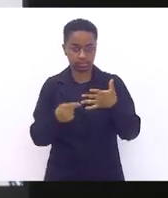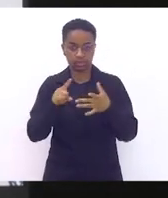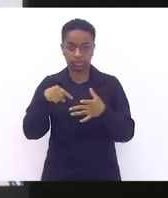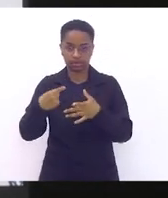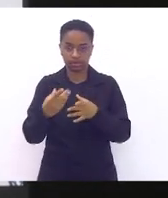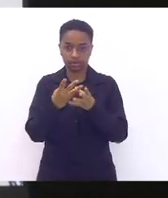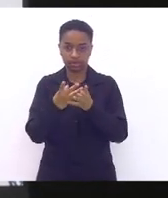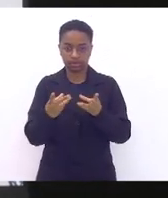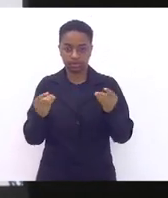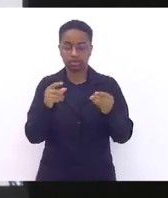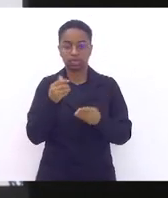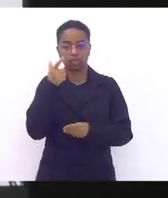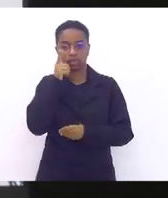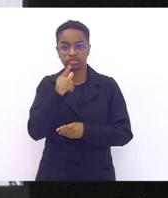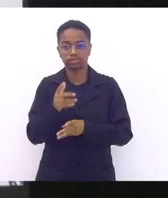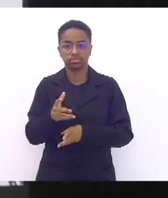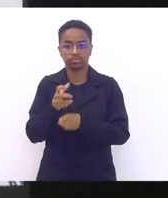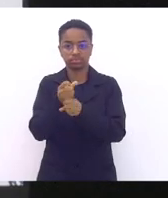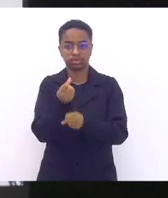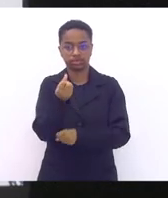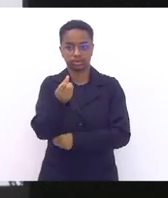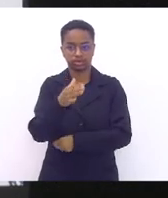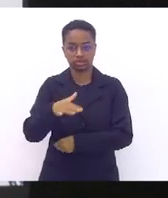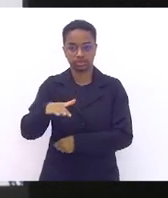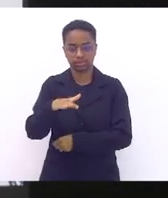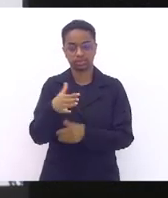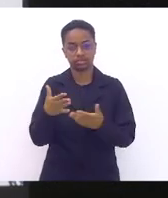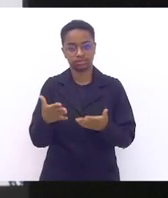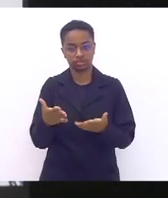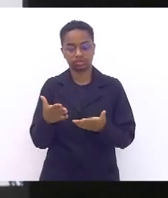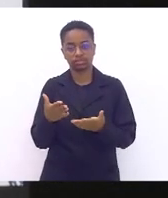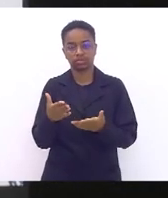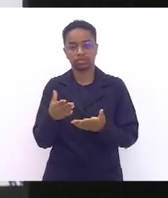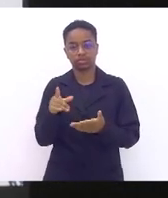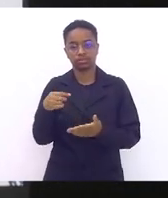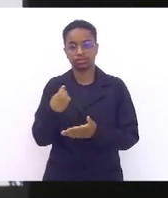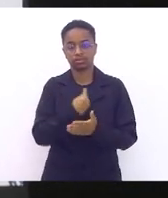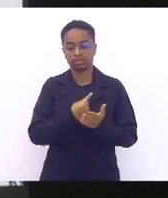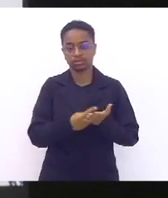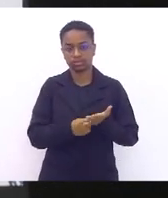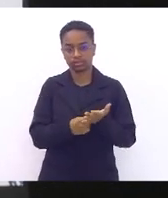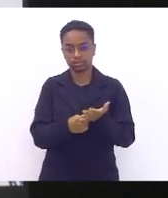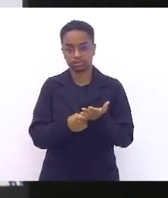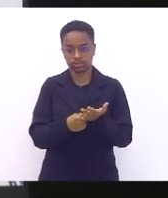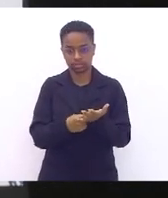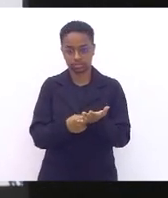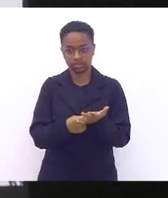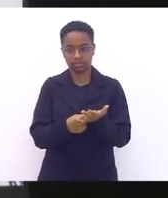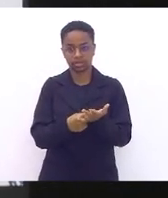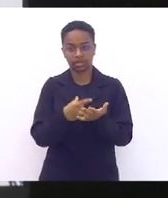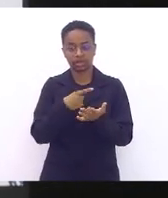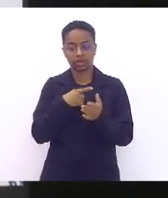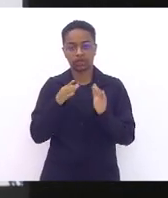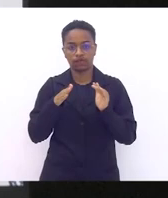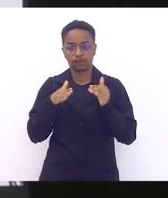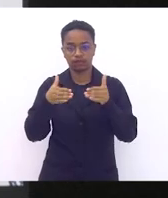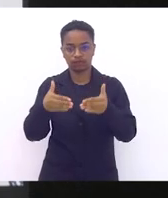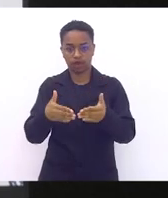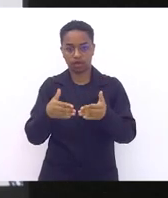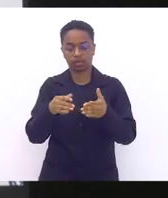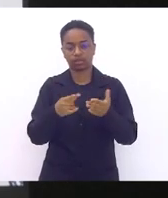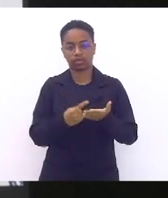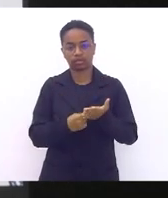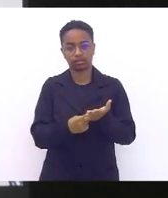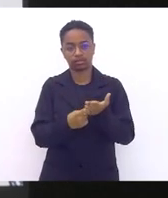a 6 eixos que nós vamos apresentar a vocês aqui. Então, nós pactuamos na CIB, né, que é o Fórum de Pactuação